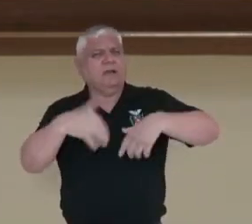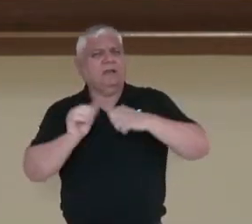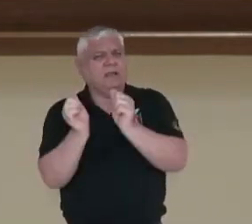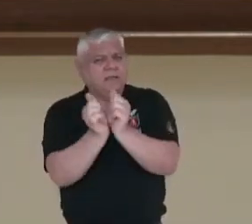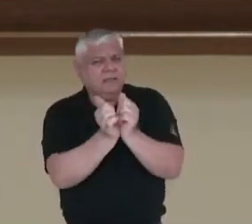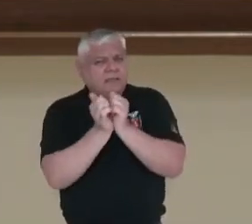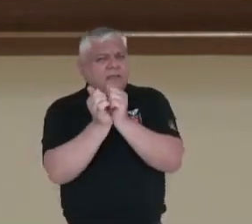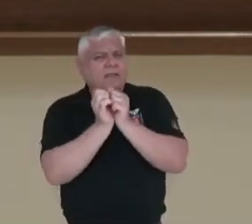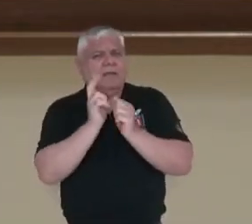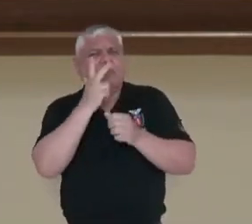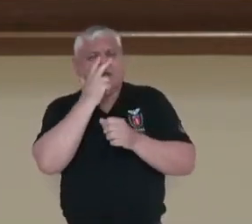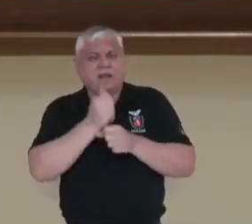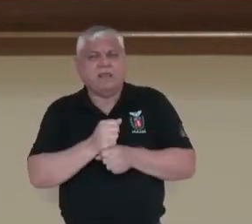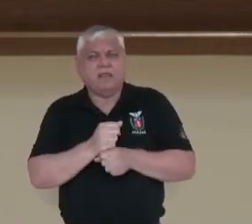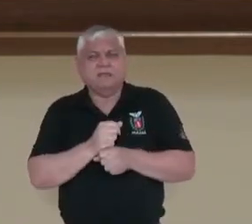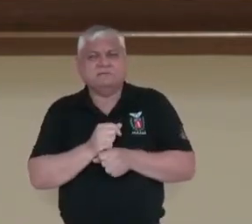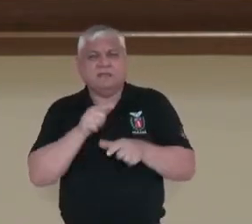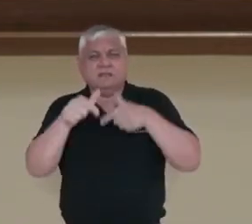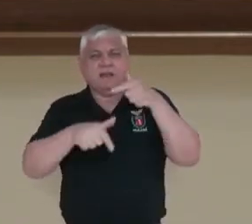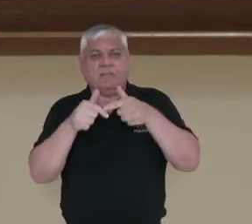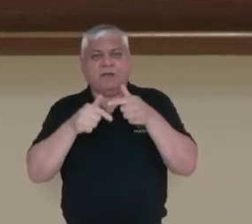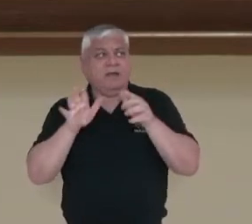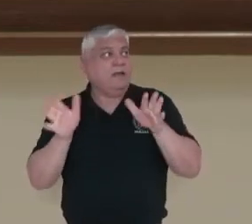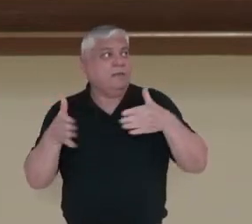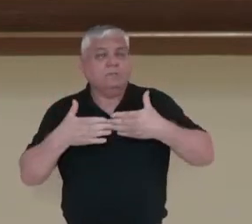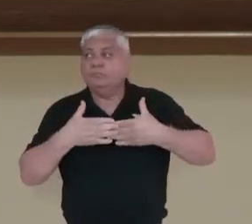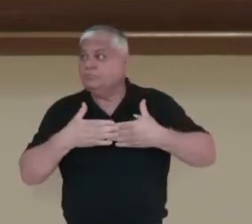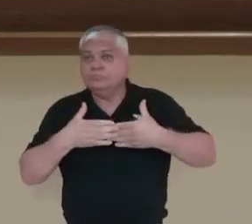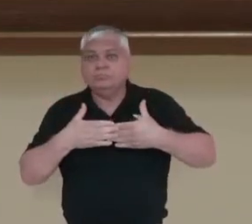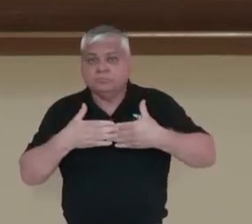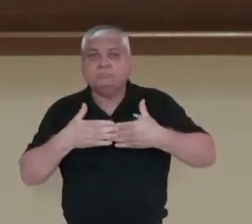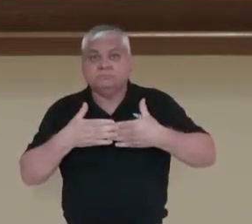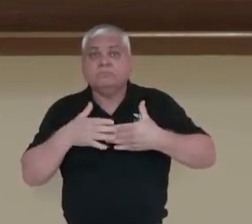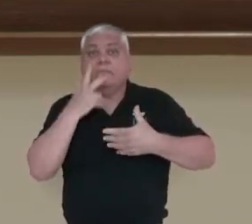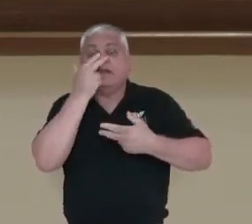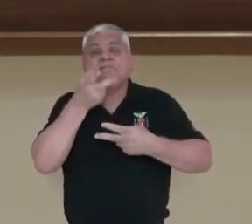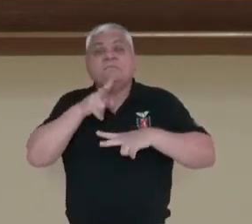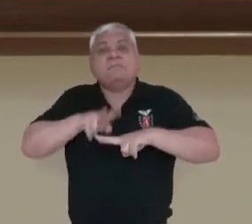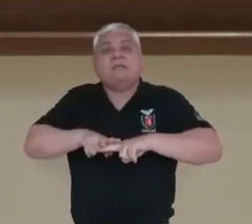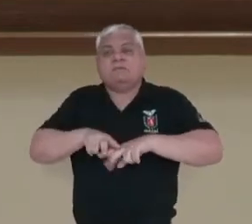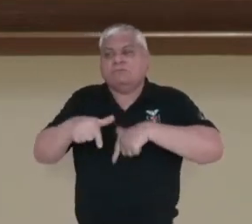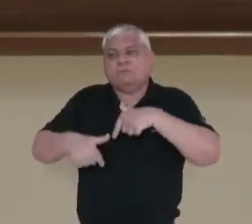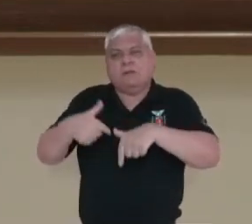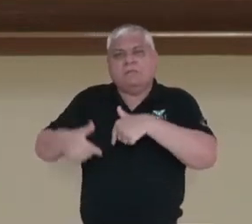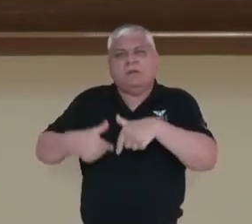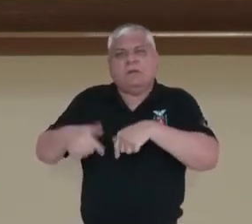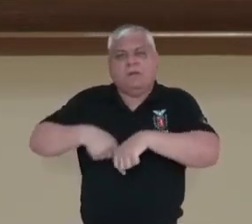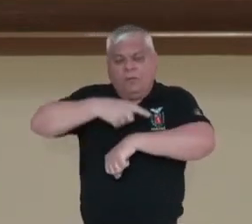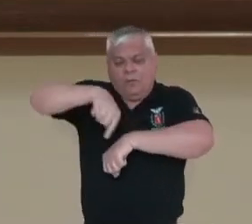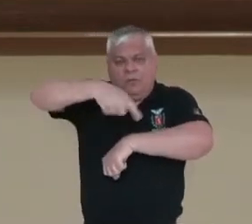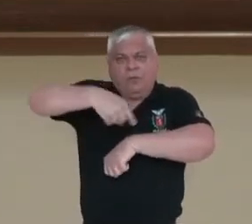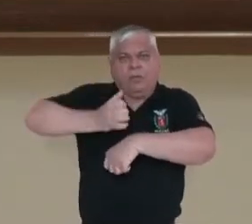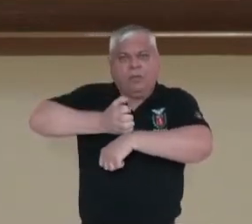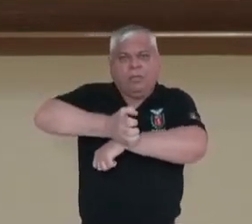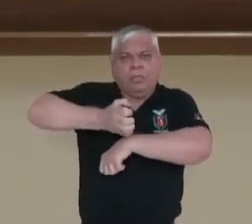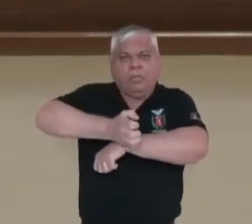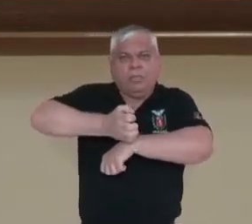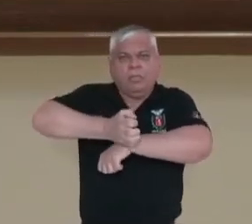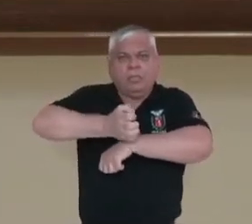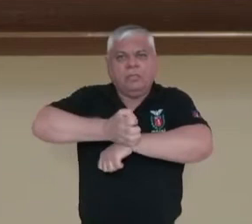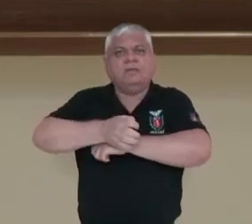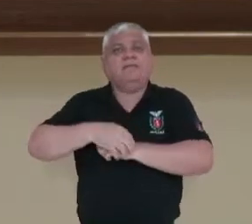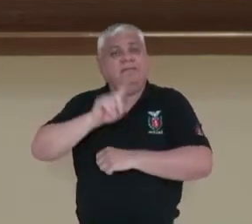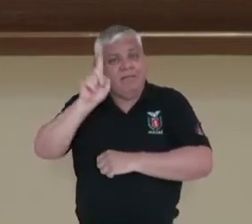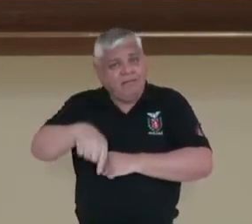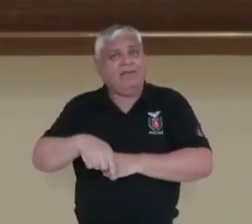em regime fechados, que vivem aí clausurados, que trabalham para se alimentar apenas, né? Não deixa de